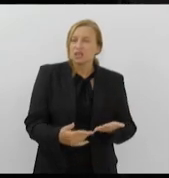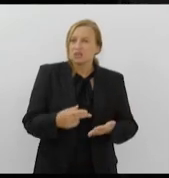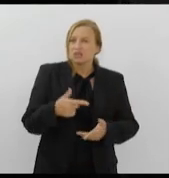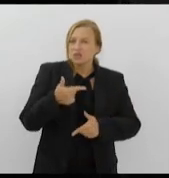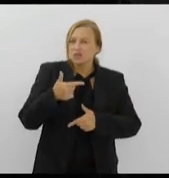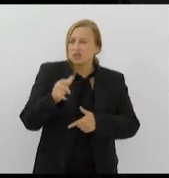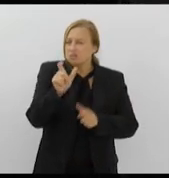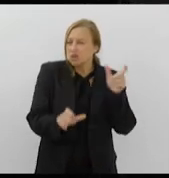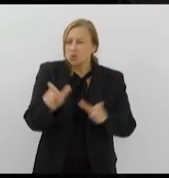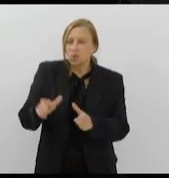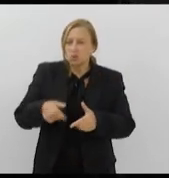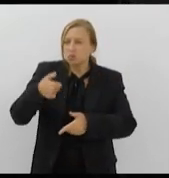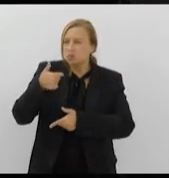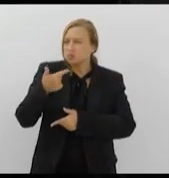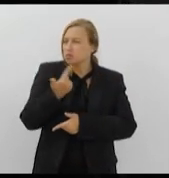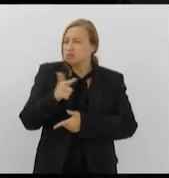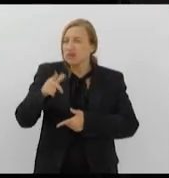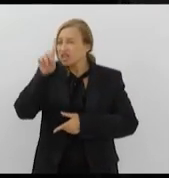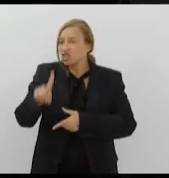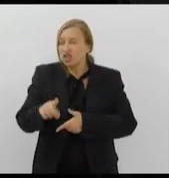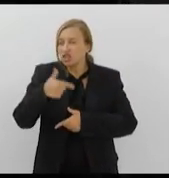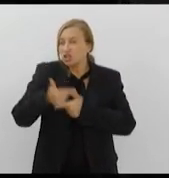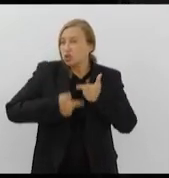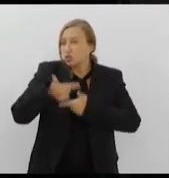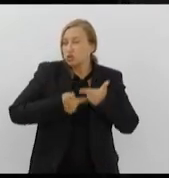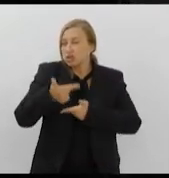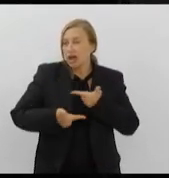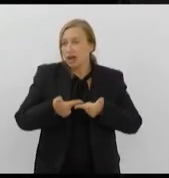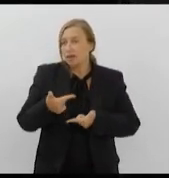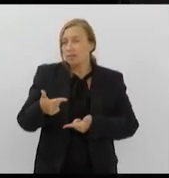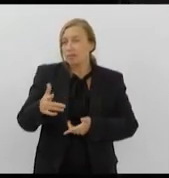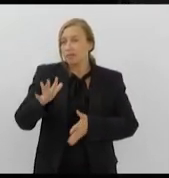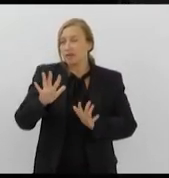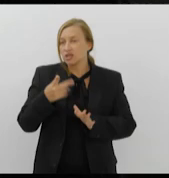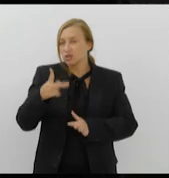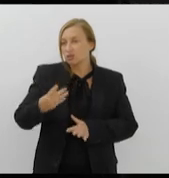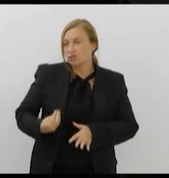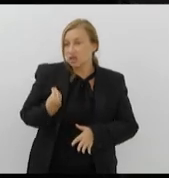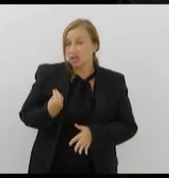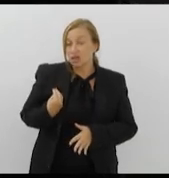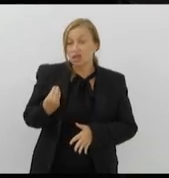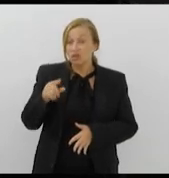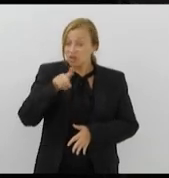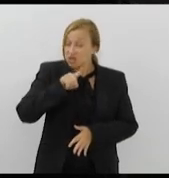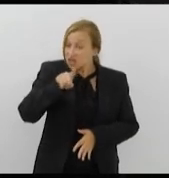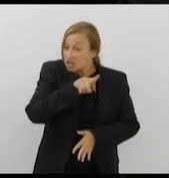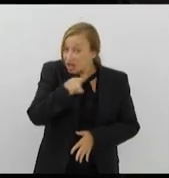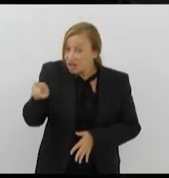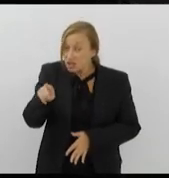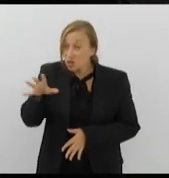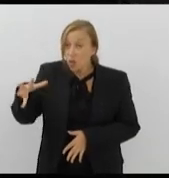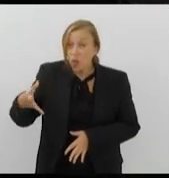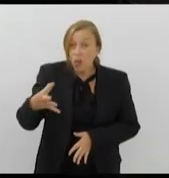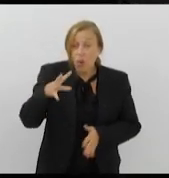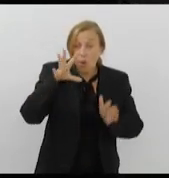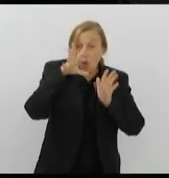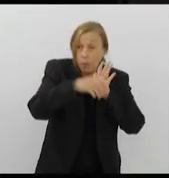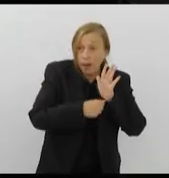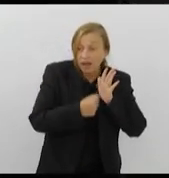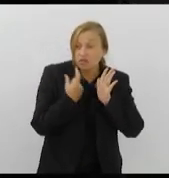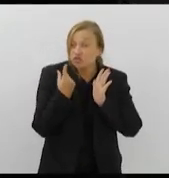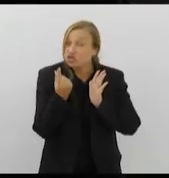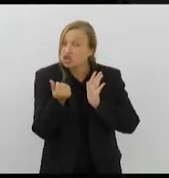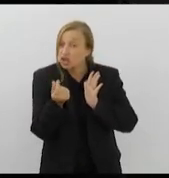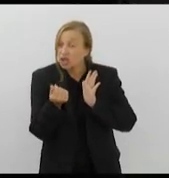por roubo. Porque quem rouba dinheiro da saúde, rouba vidas. Quem rouba dinheiro